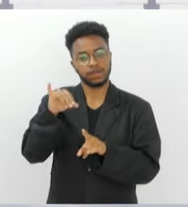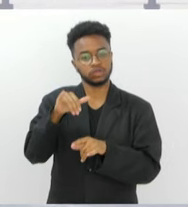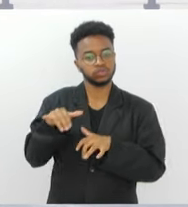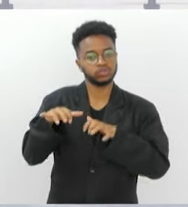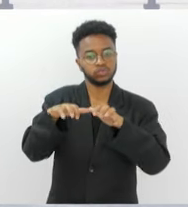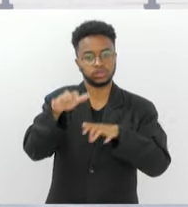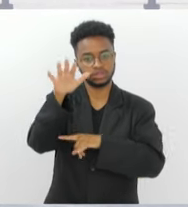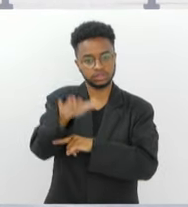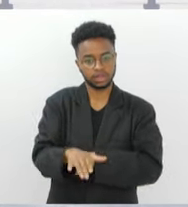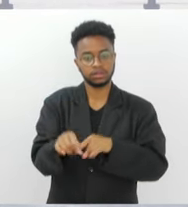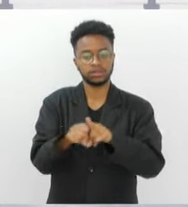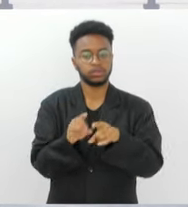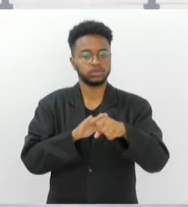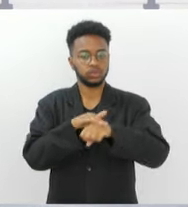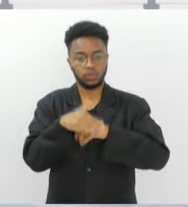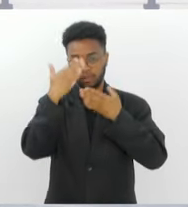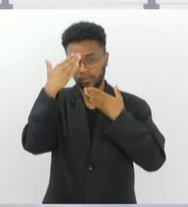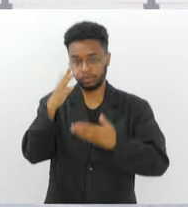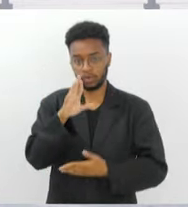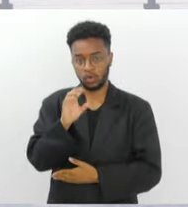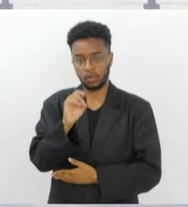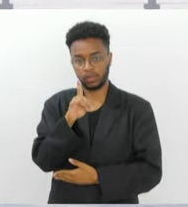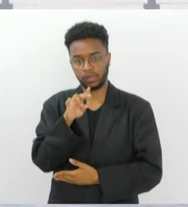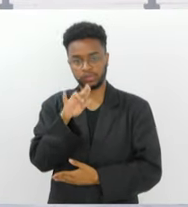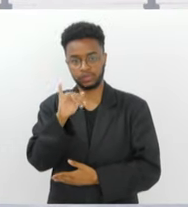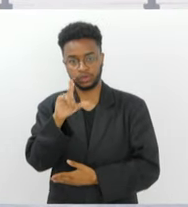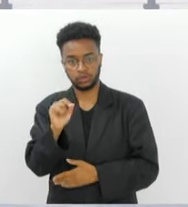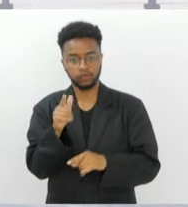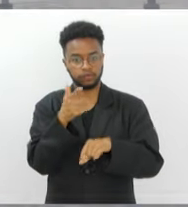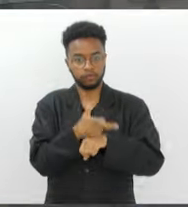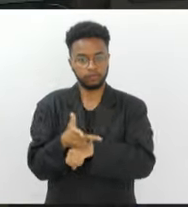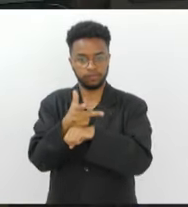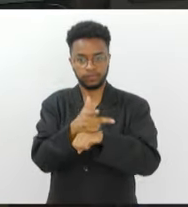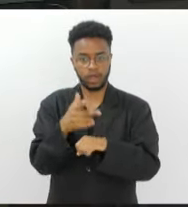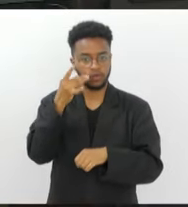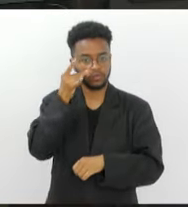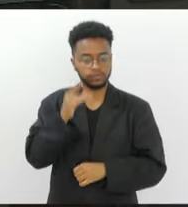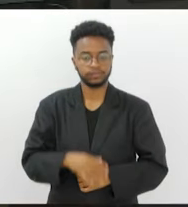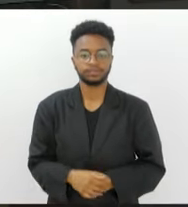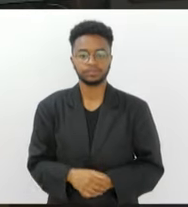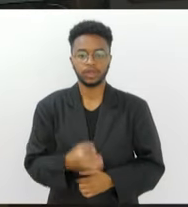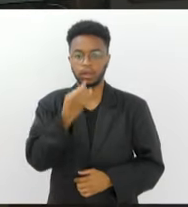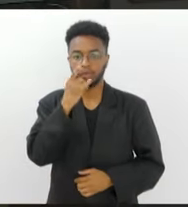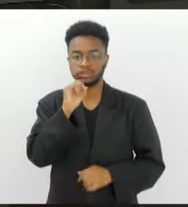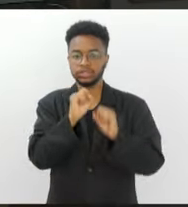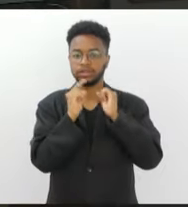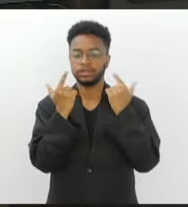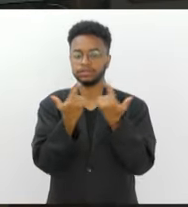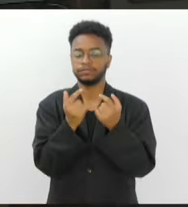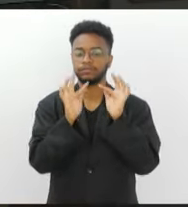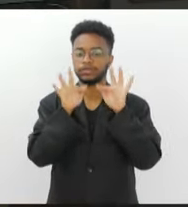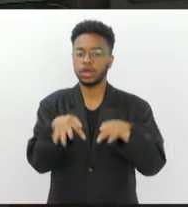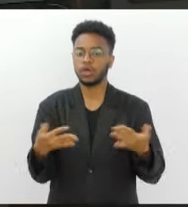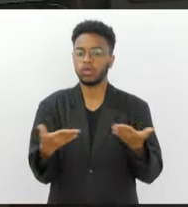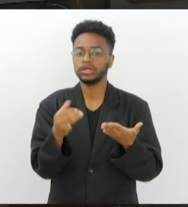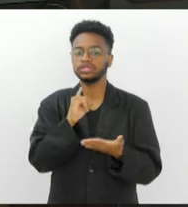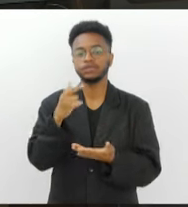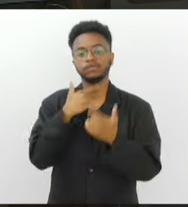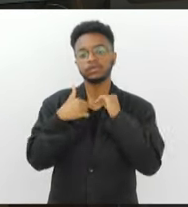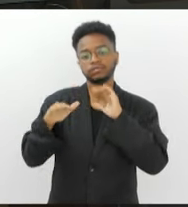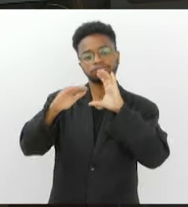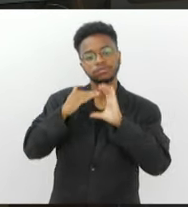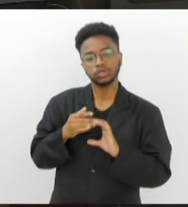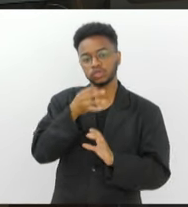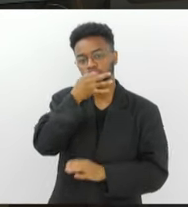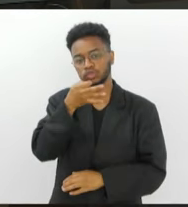tarde e à noite. Obrigado, Rodrigo Melo, pelas imagens ao vivo. O Bom Dia Alerj termina aqui. Se você quiser enviar sugestões